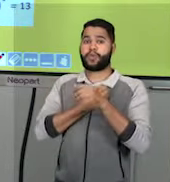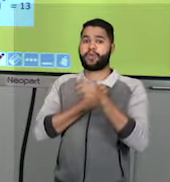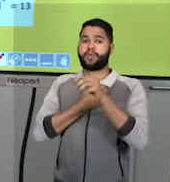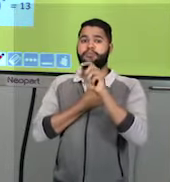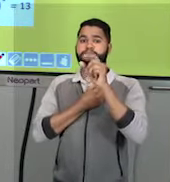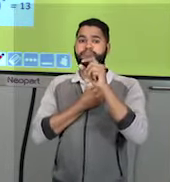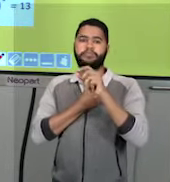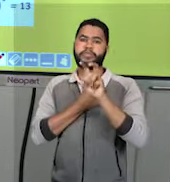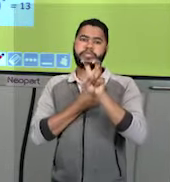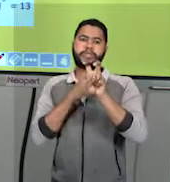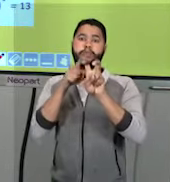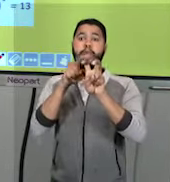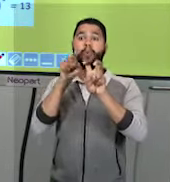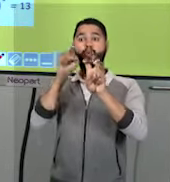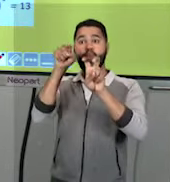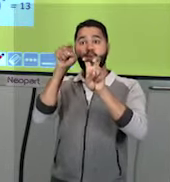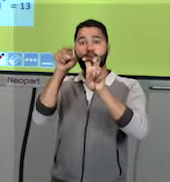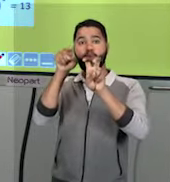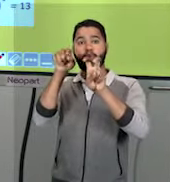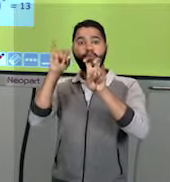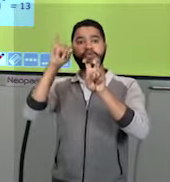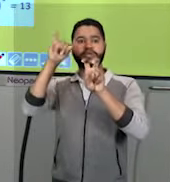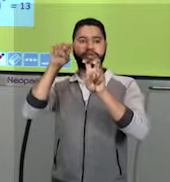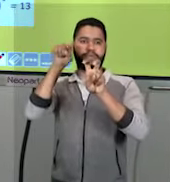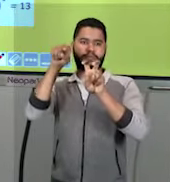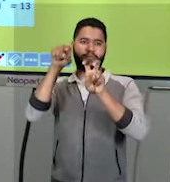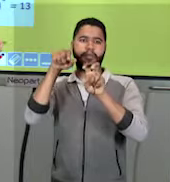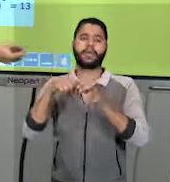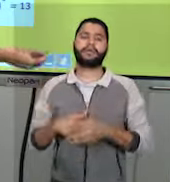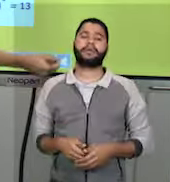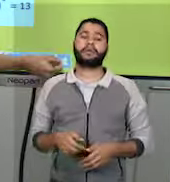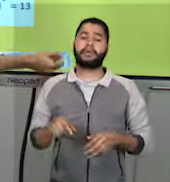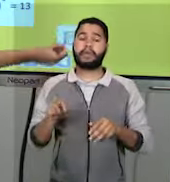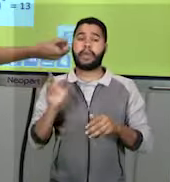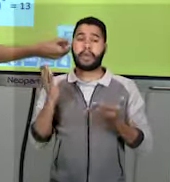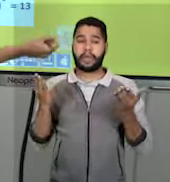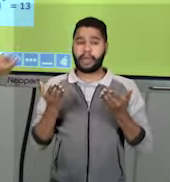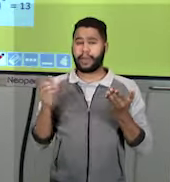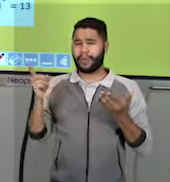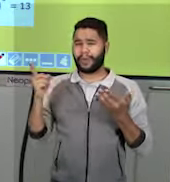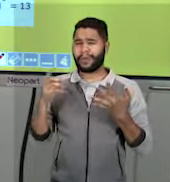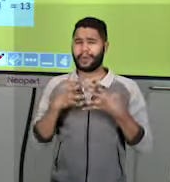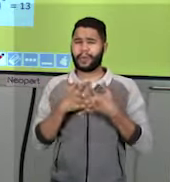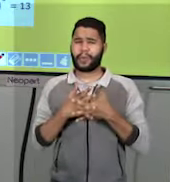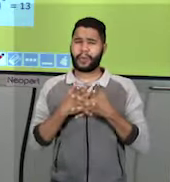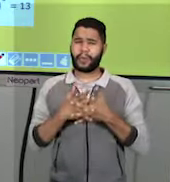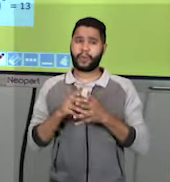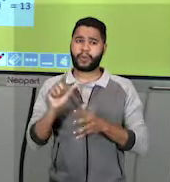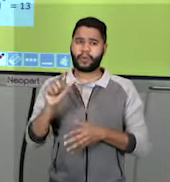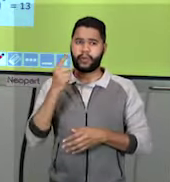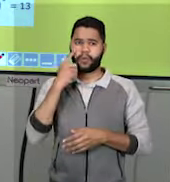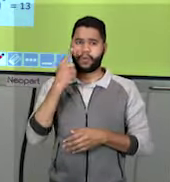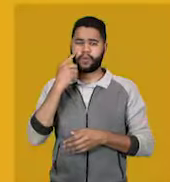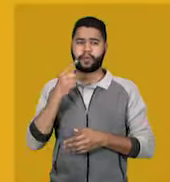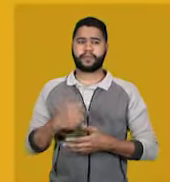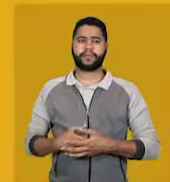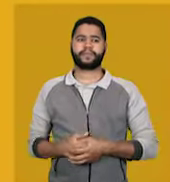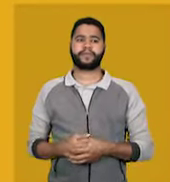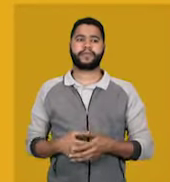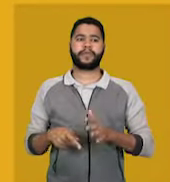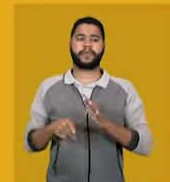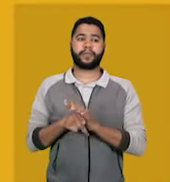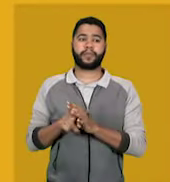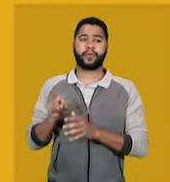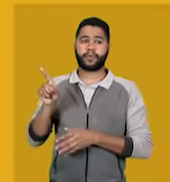minha potenciação. E aqui, vai complicar um pouquinho? Vamos ver? Eu tenho raiz